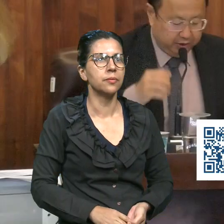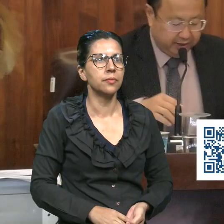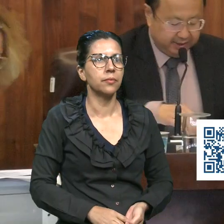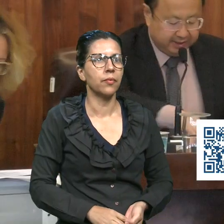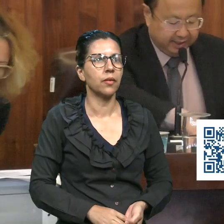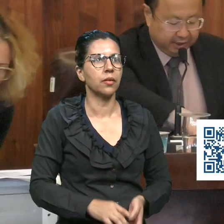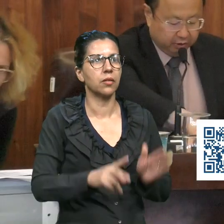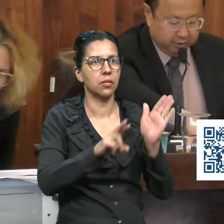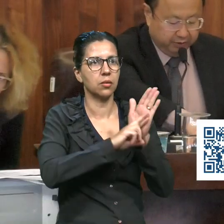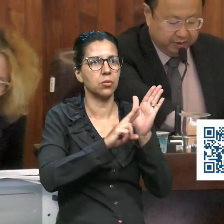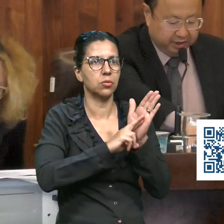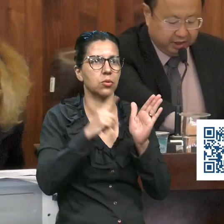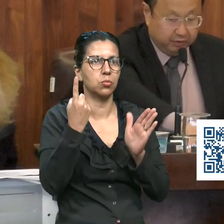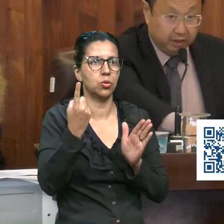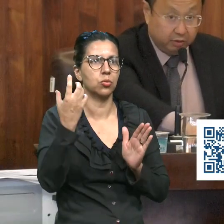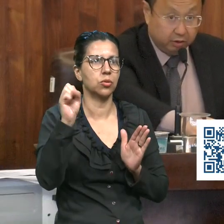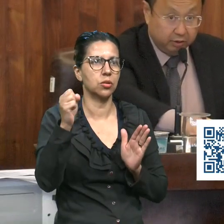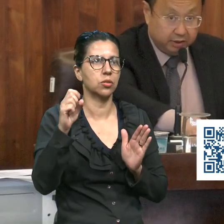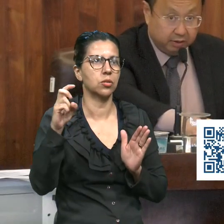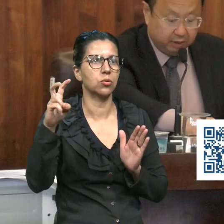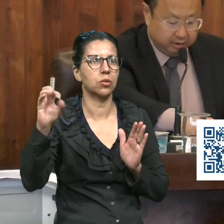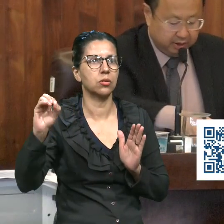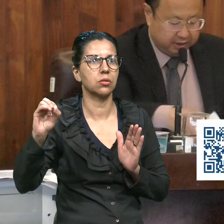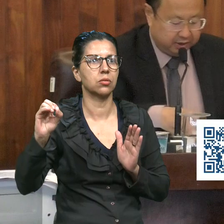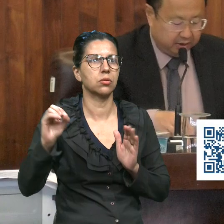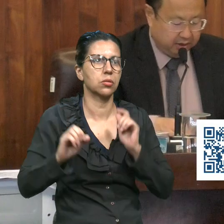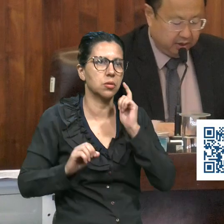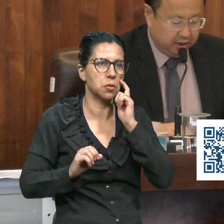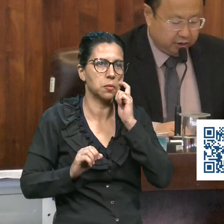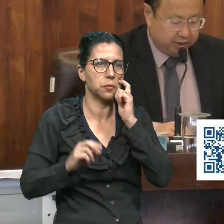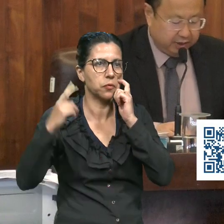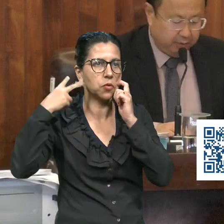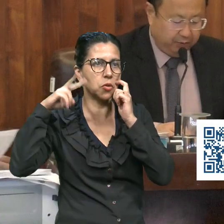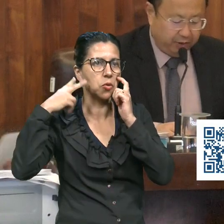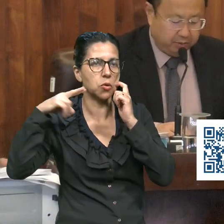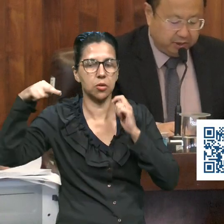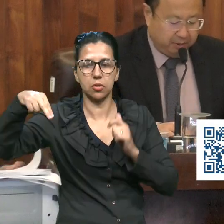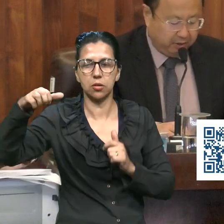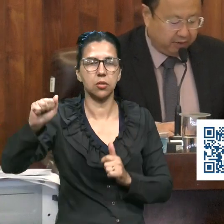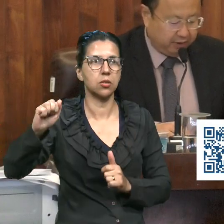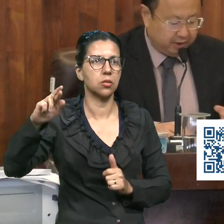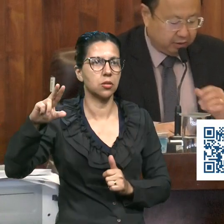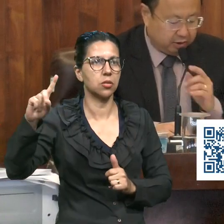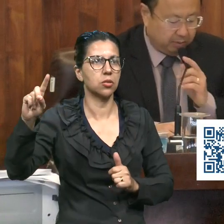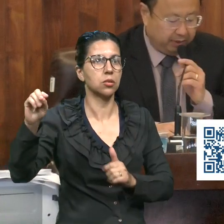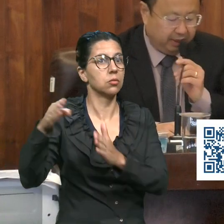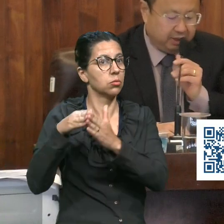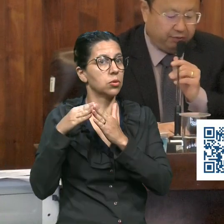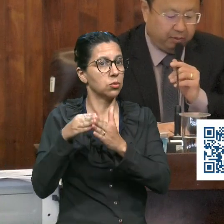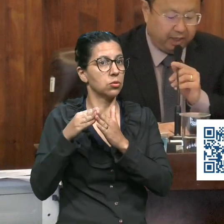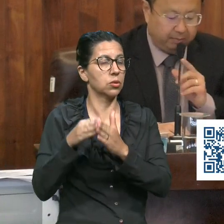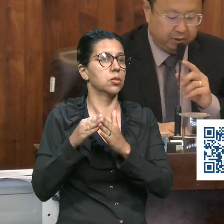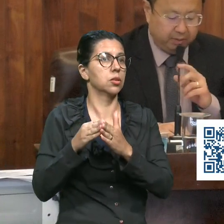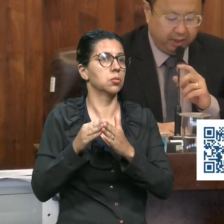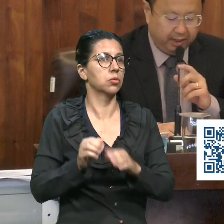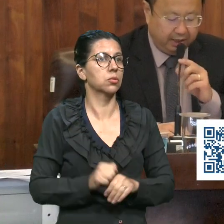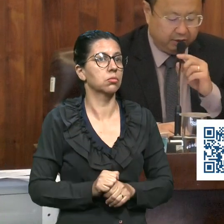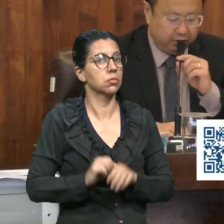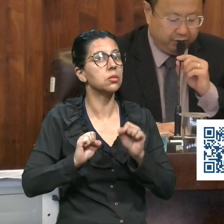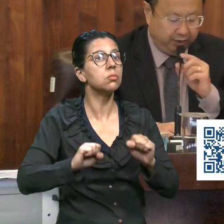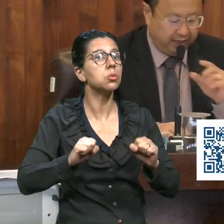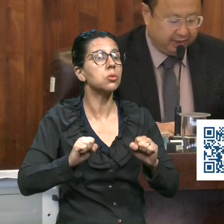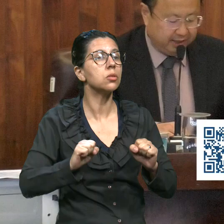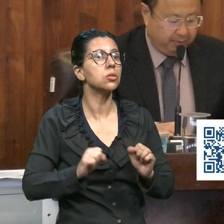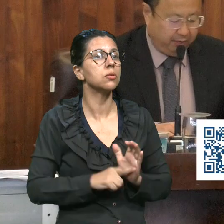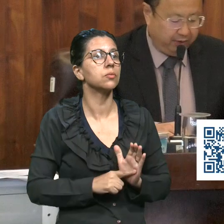Requerimento 1860/2023, vereador Luiz Eduardo Nardi. Solicitando ao Prefeito Municipal, através dos setores competentes, informar a possibilidade